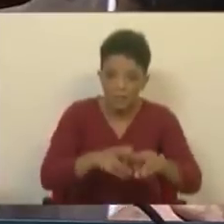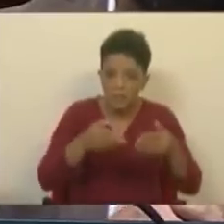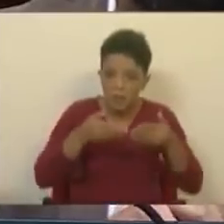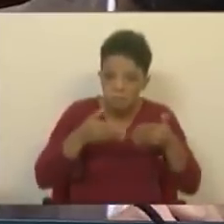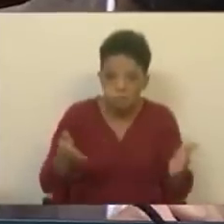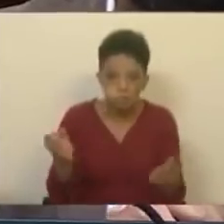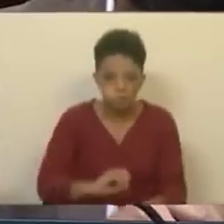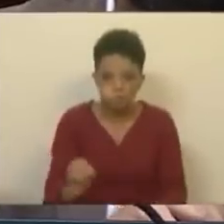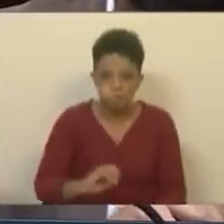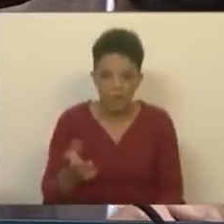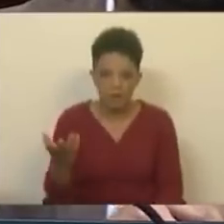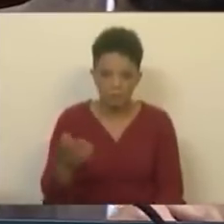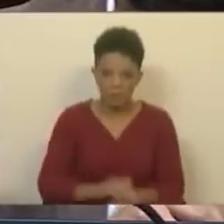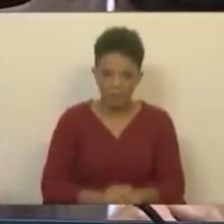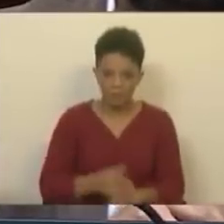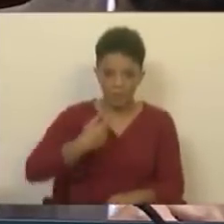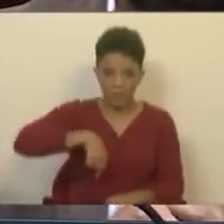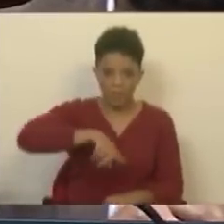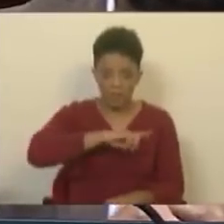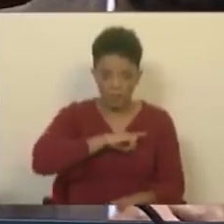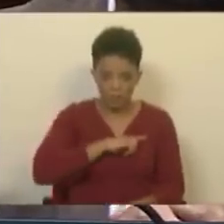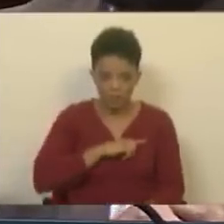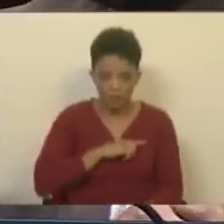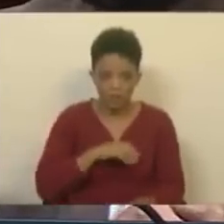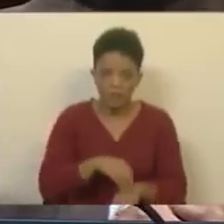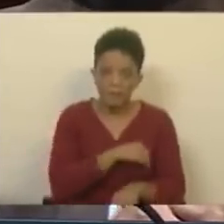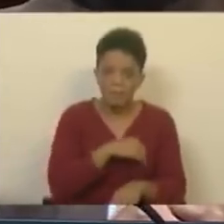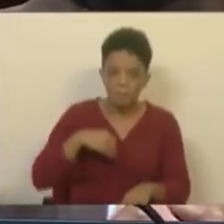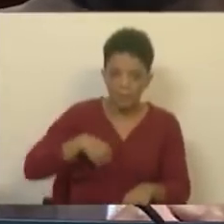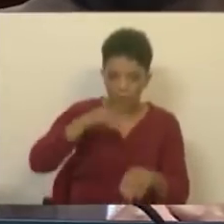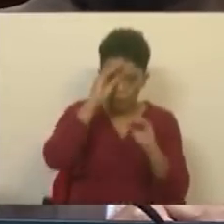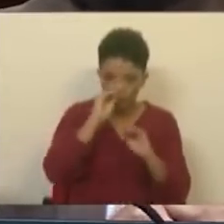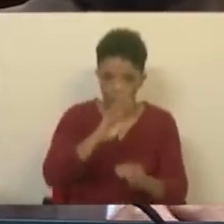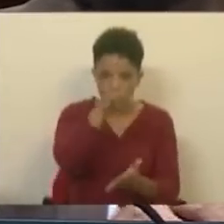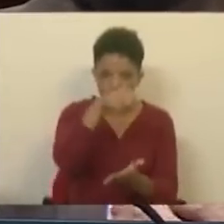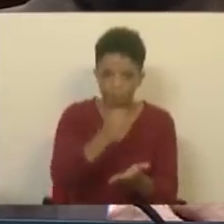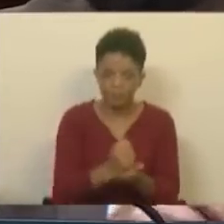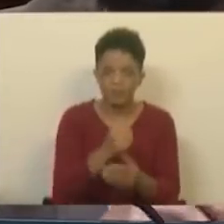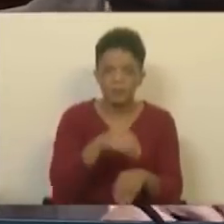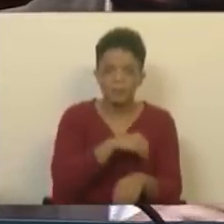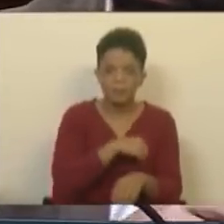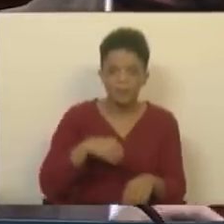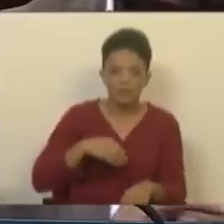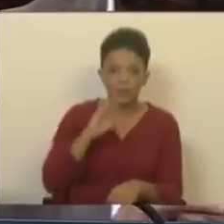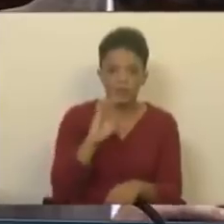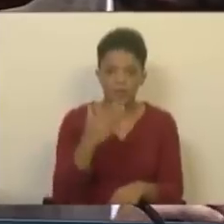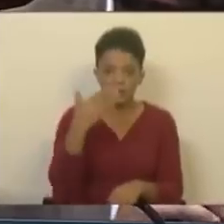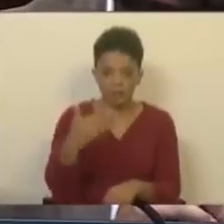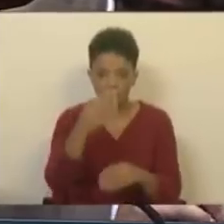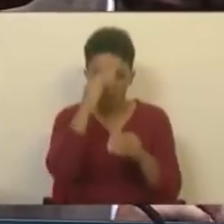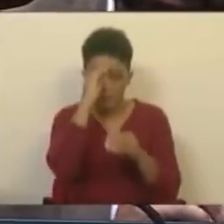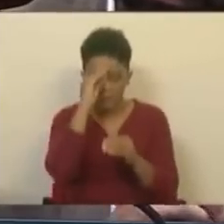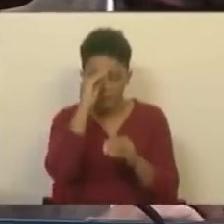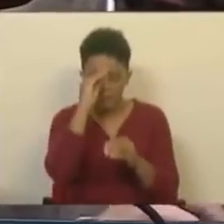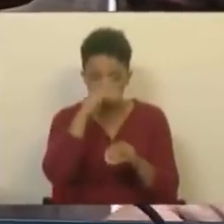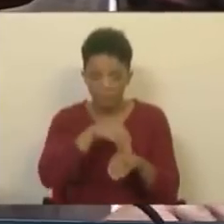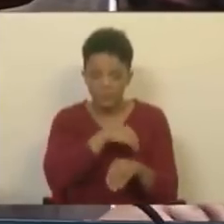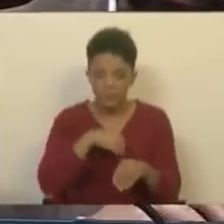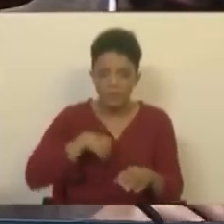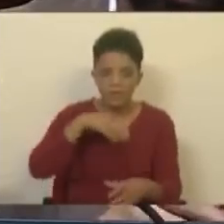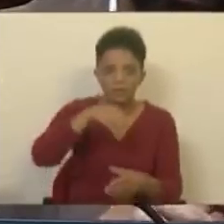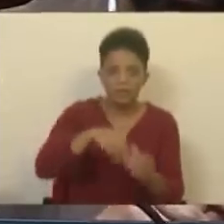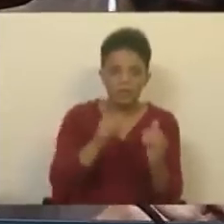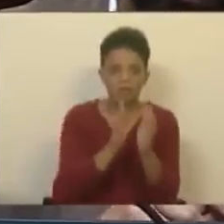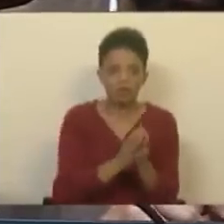sequer abrem nós temos médicos formados 41 médicos de medicina interna da formatos todos